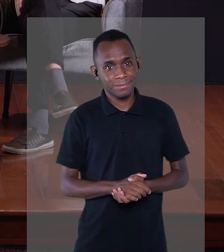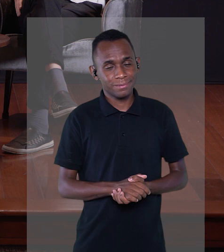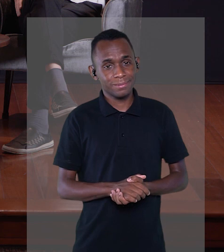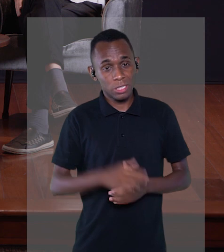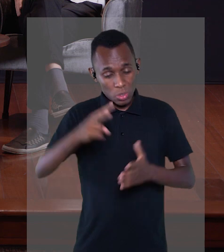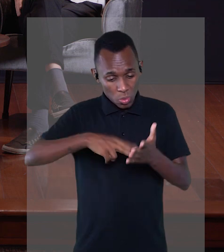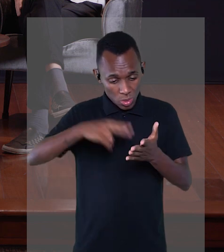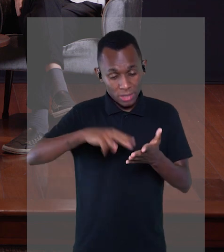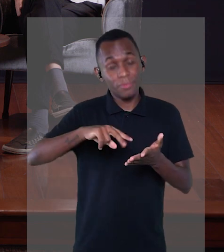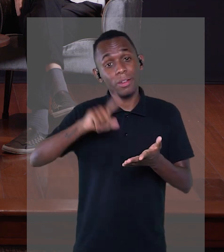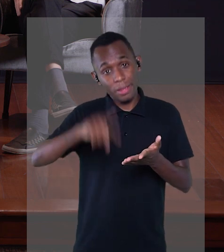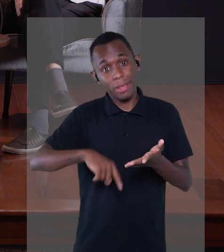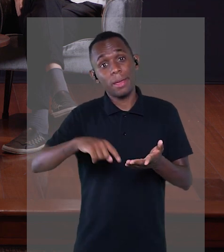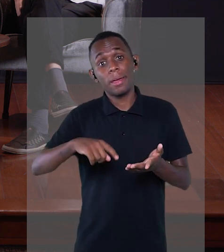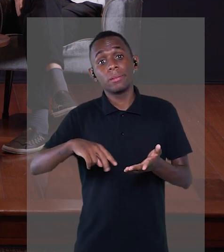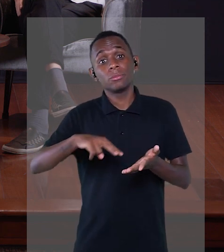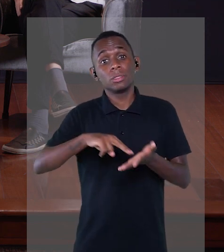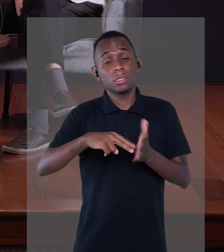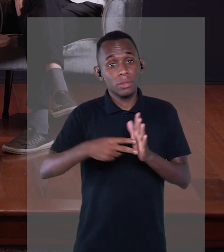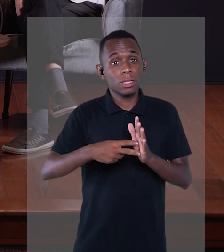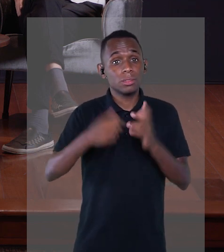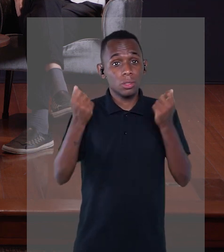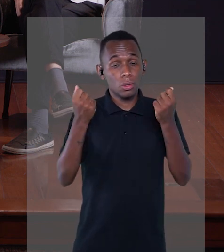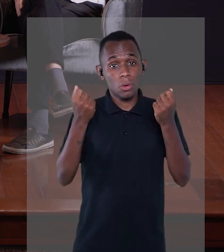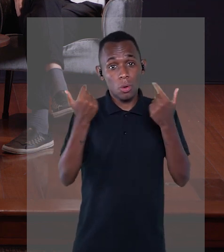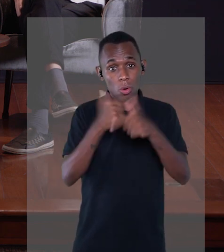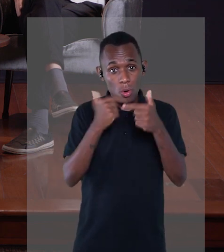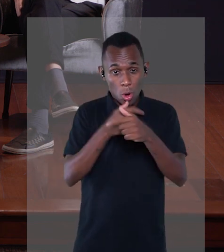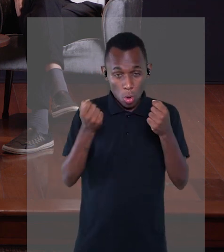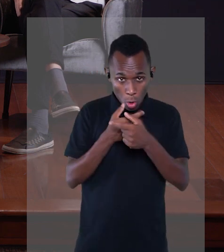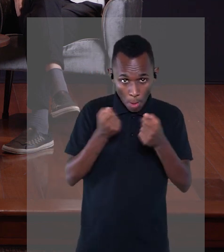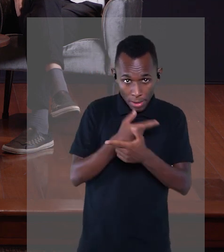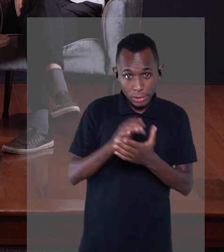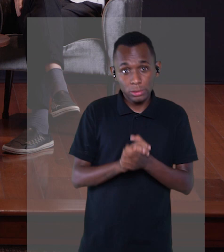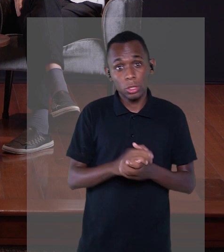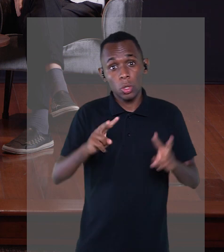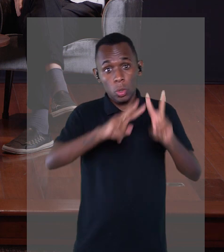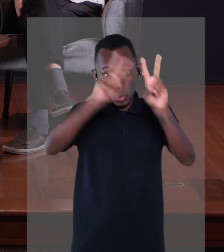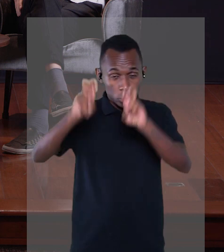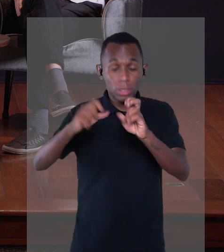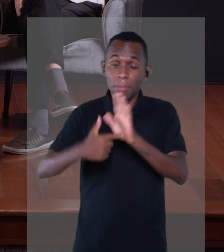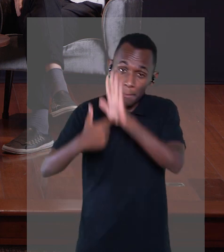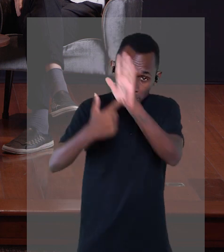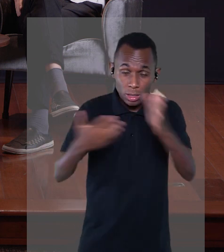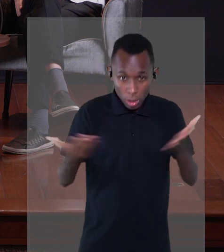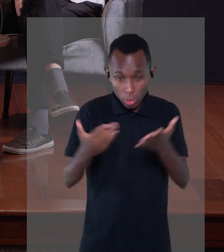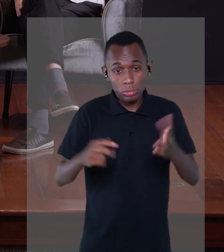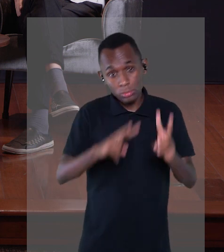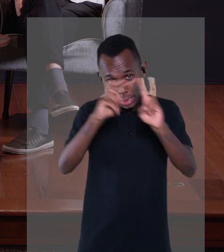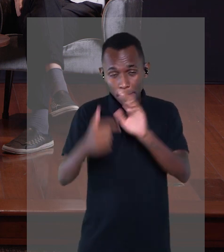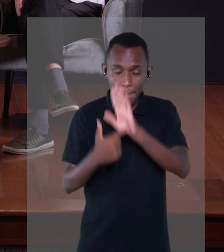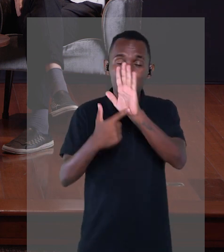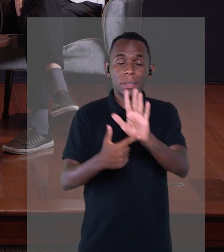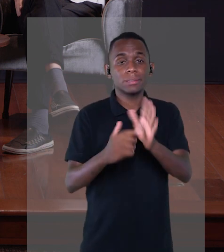O livro é uma comédia, né? A gente não falou dele ainda, né, É isso que Josane? já que ela entrou no assunto e eles estão para sair, vamos apresentar Vamos o